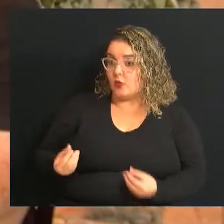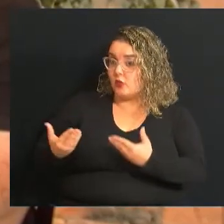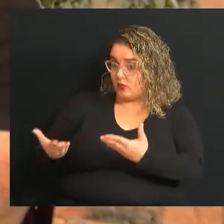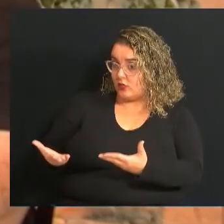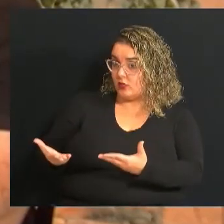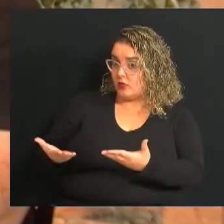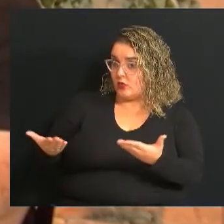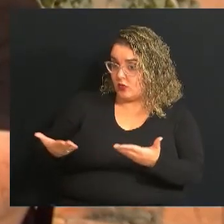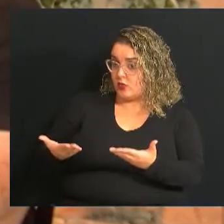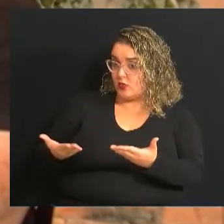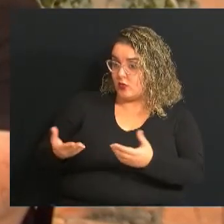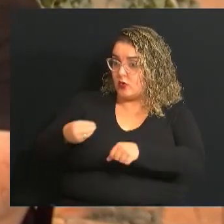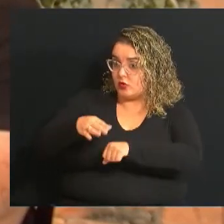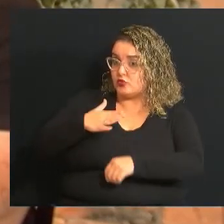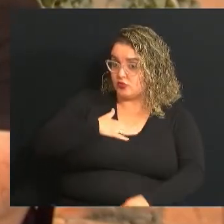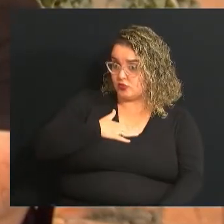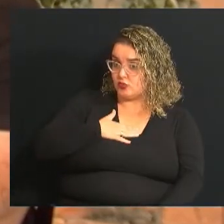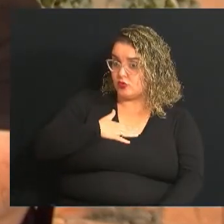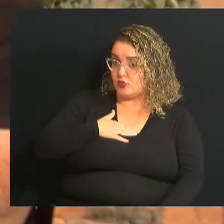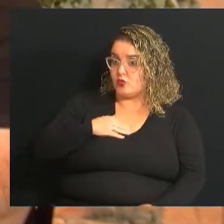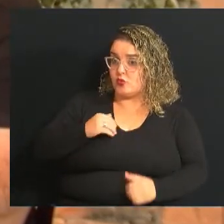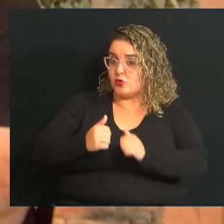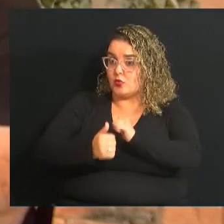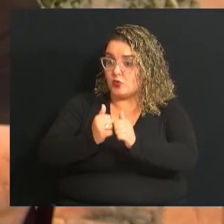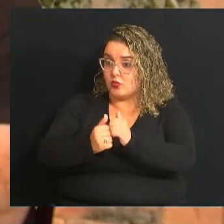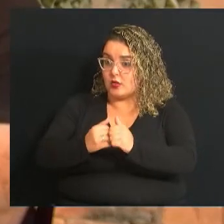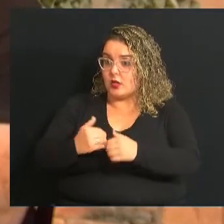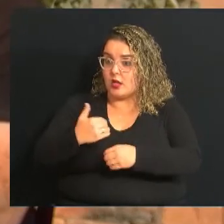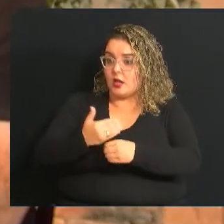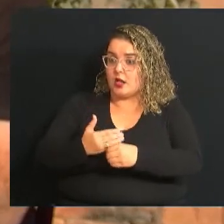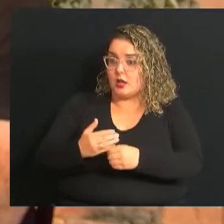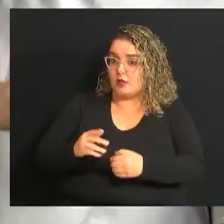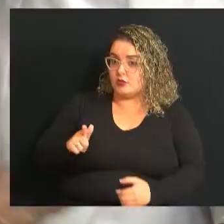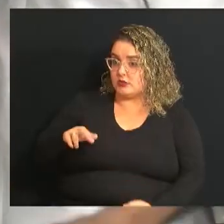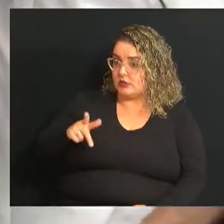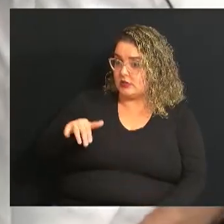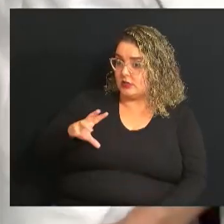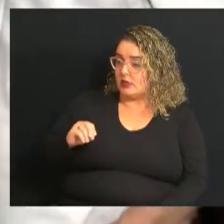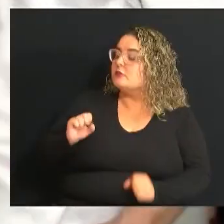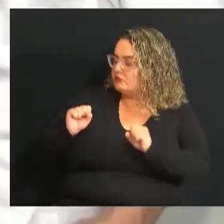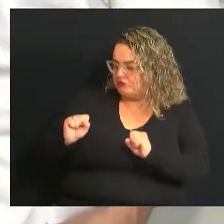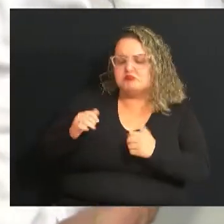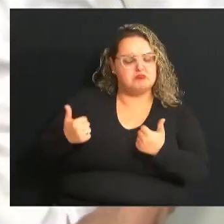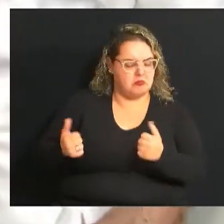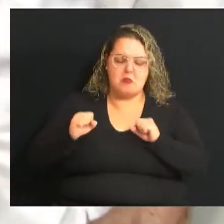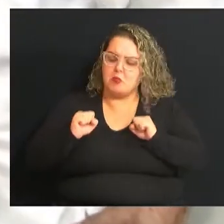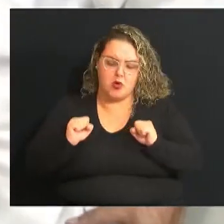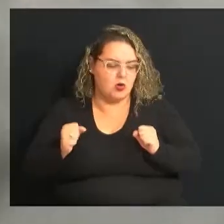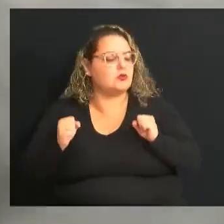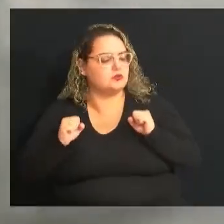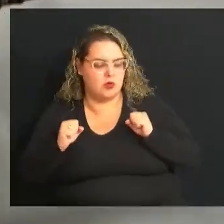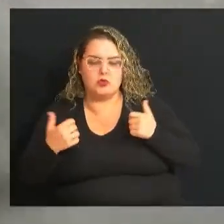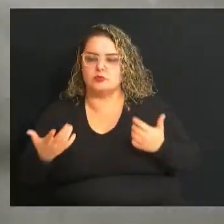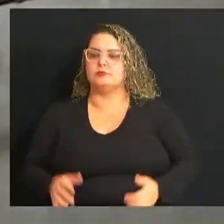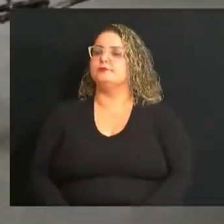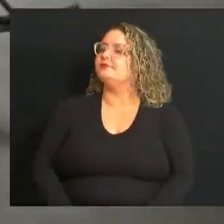mera liberalidade, questão comercial, autorizou você se arrepender,